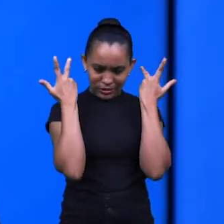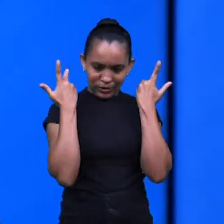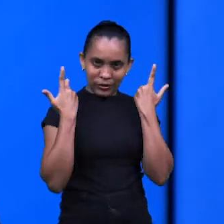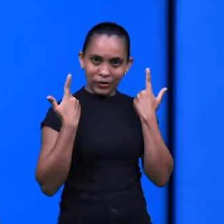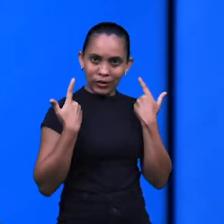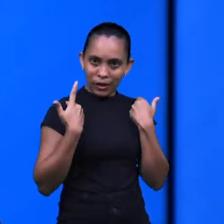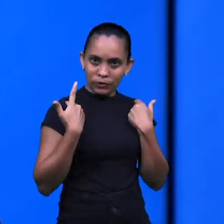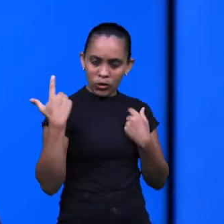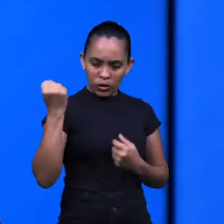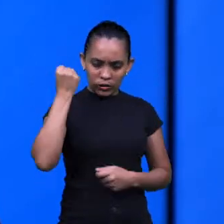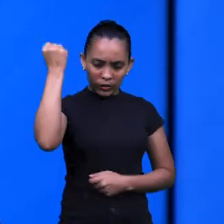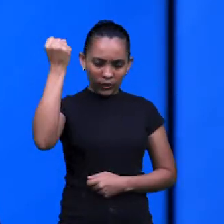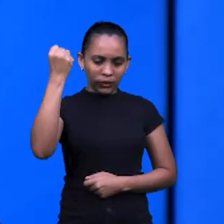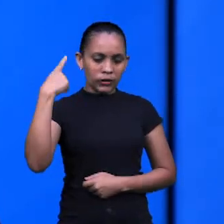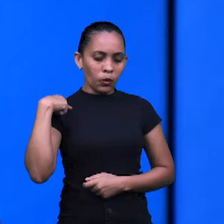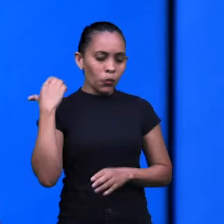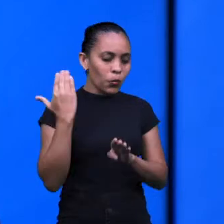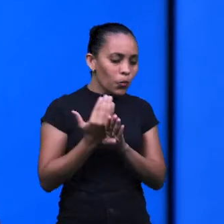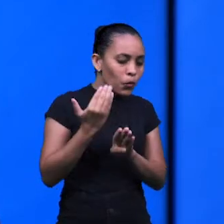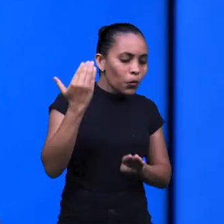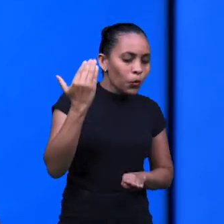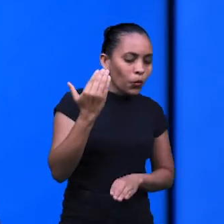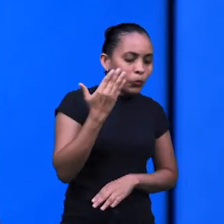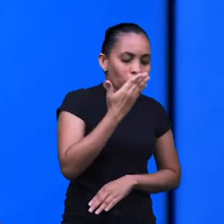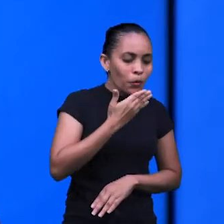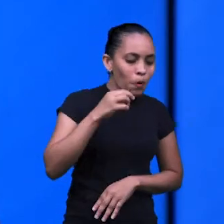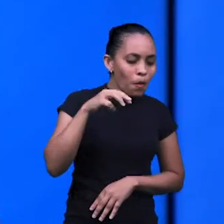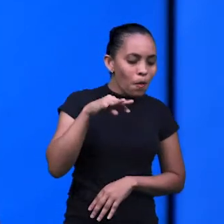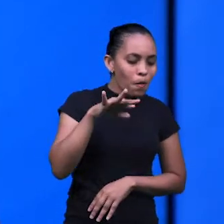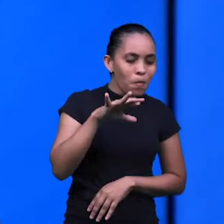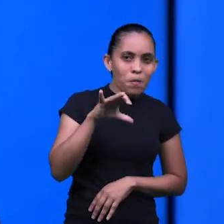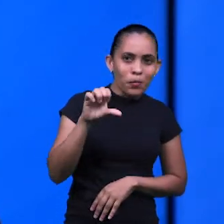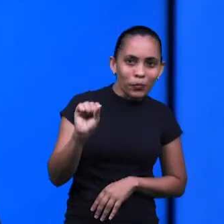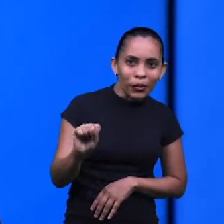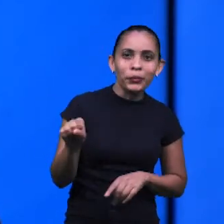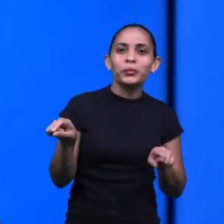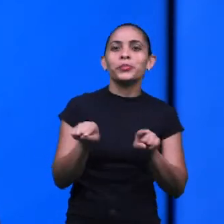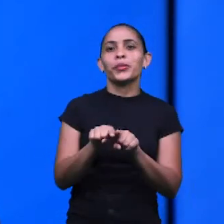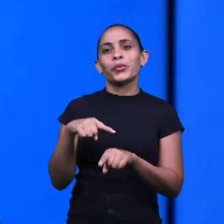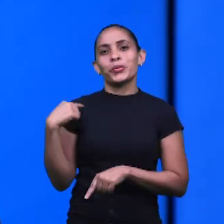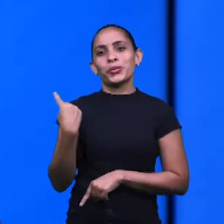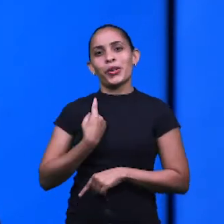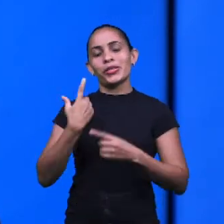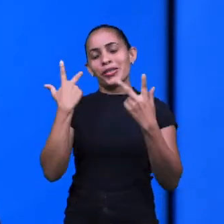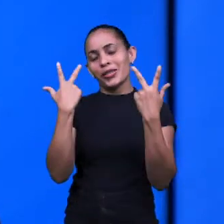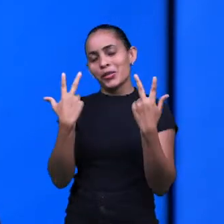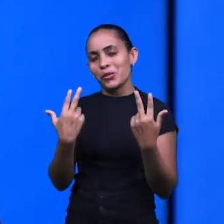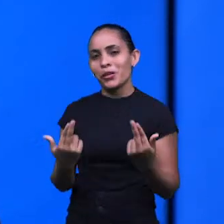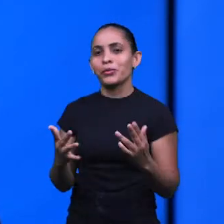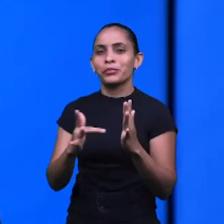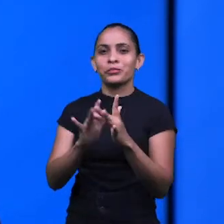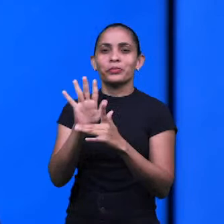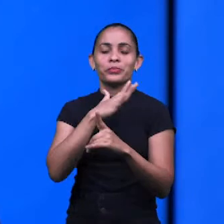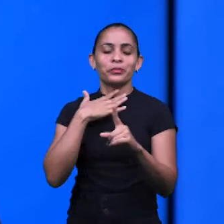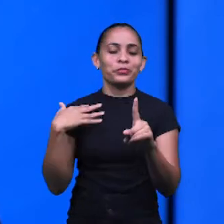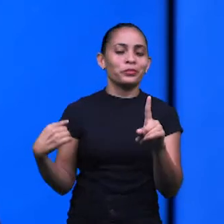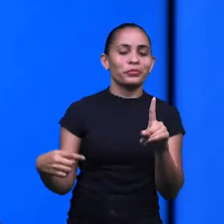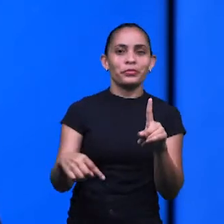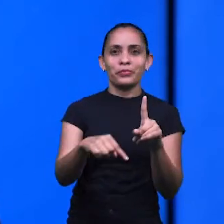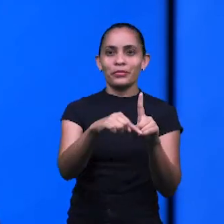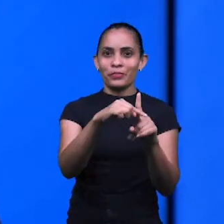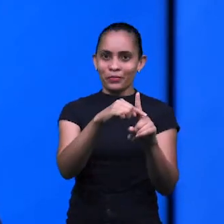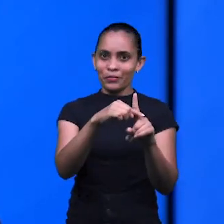encontrou ali o mel, né? A doçura que nós encontramos na morte de Jesus é a doçura do Espírito Santo que Ele nos deu. Muito